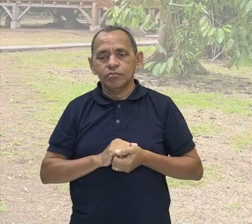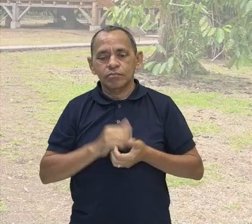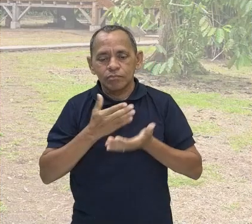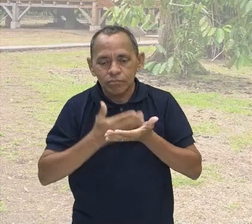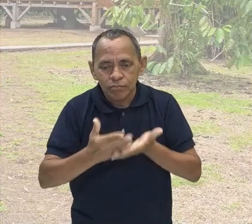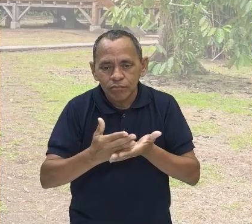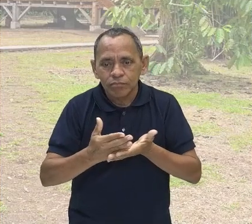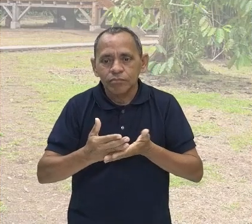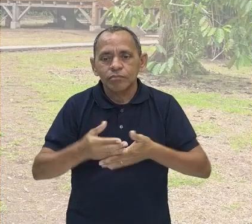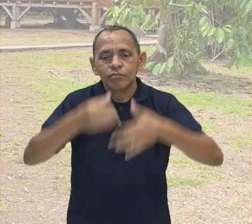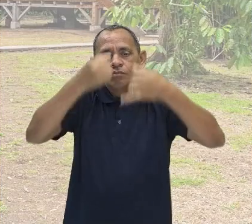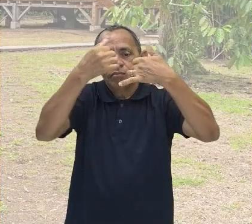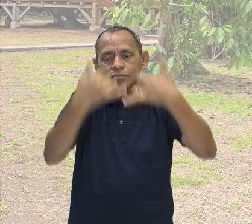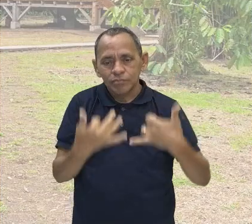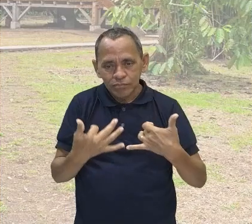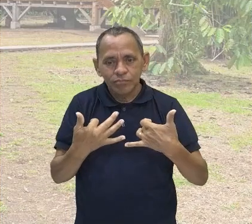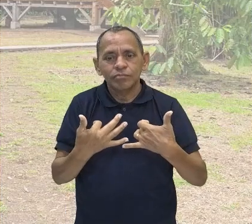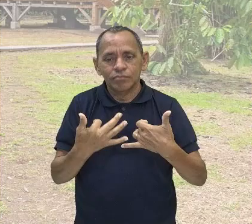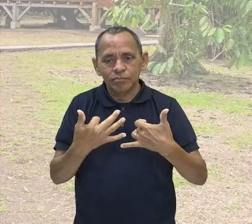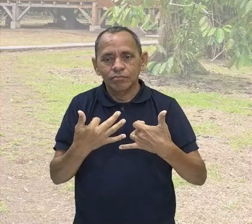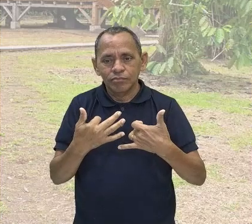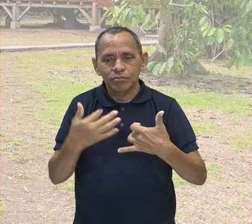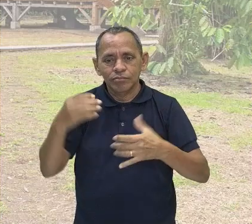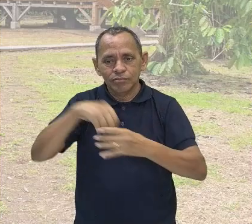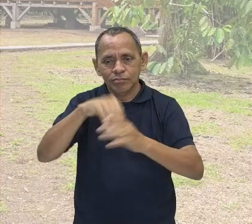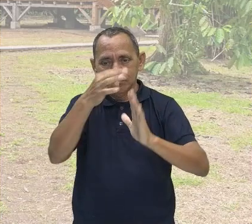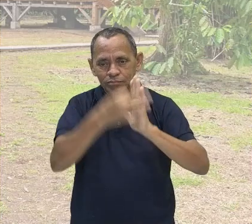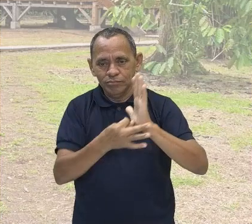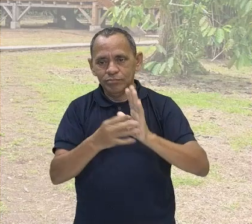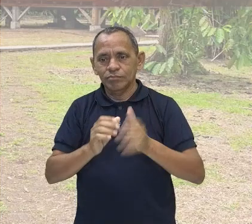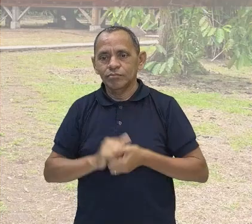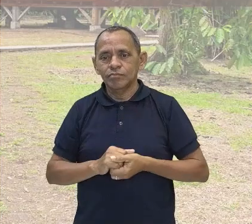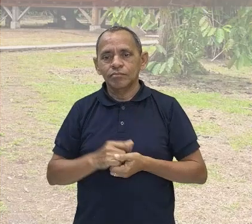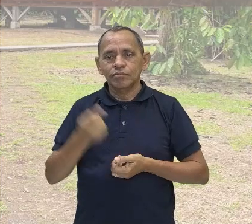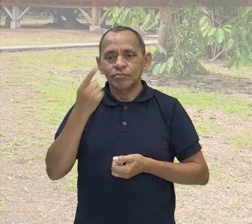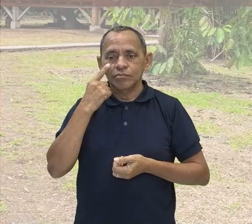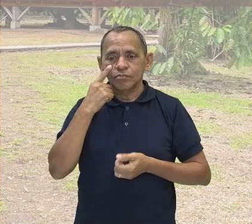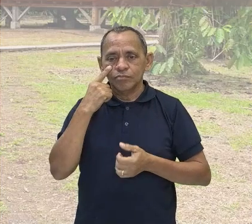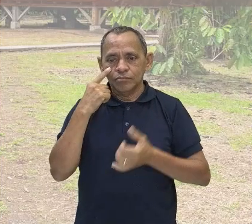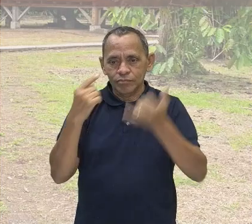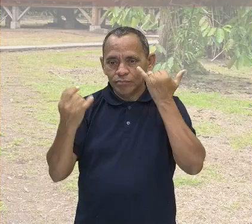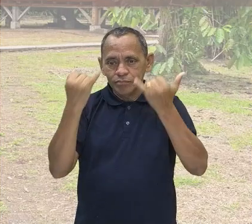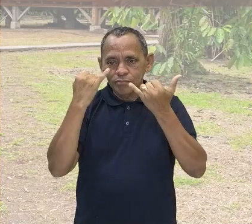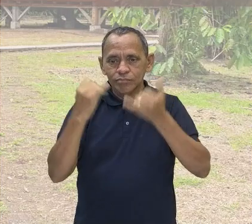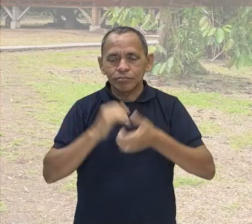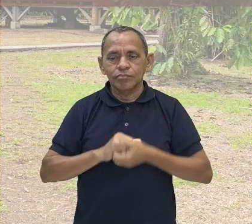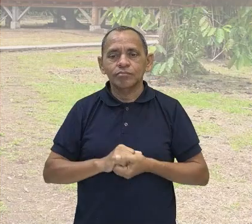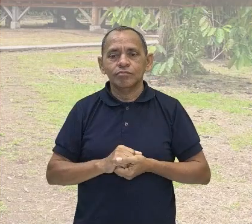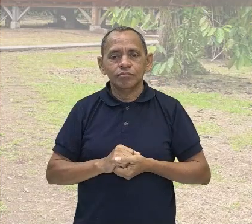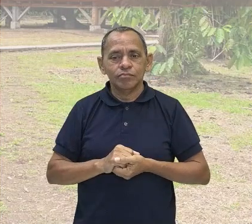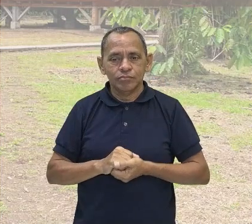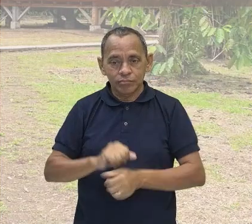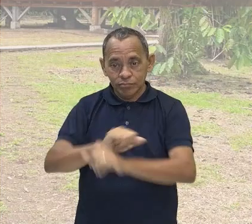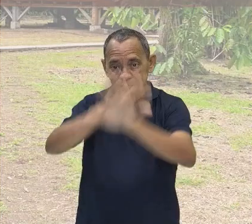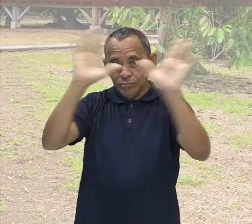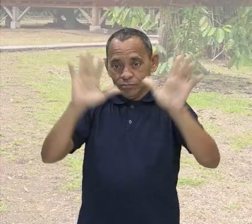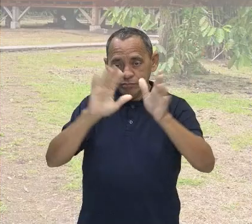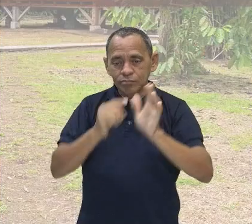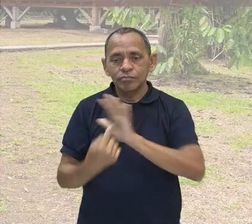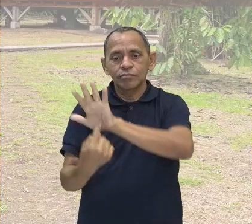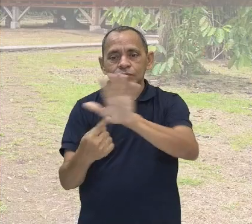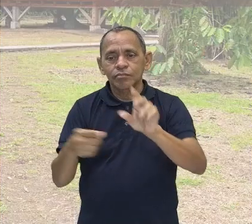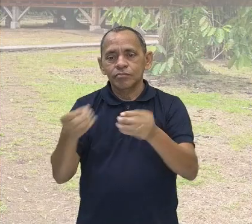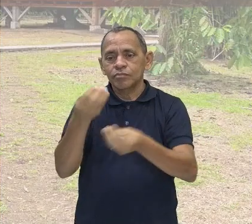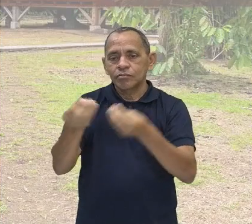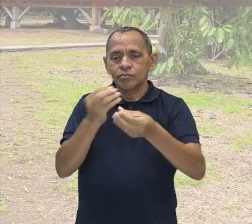está expresso no nosso texto. Então, observem sobre informação explícita, são aquelas apresentadas de